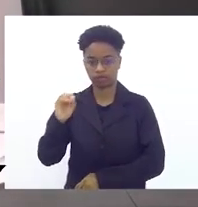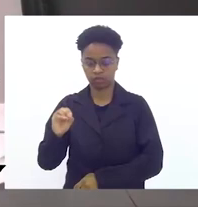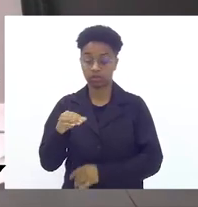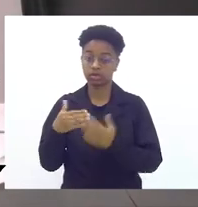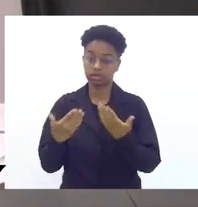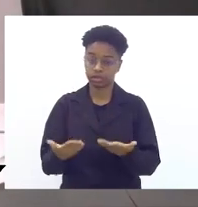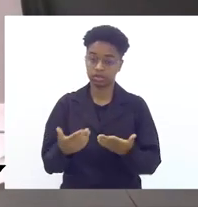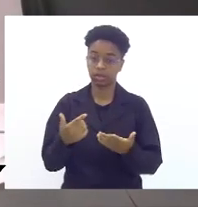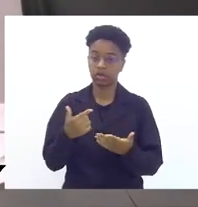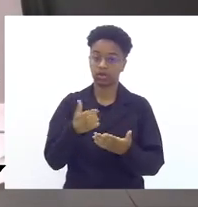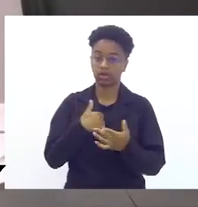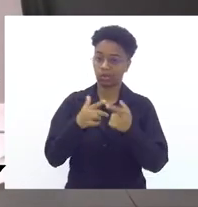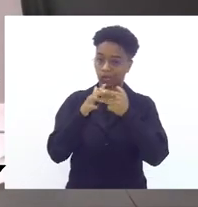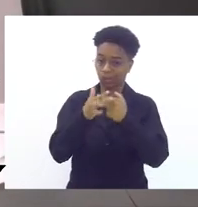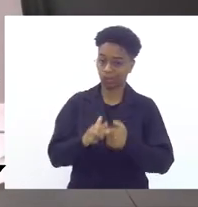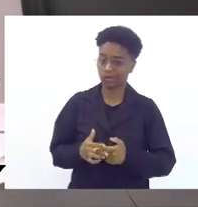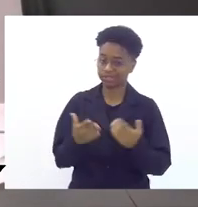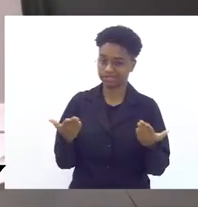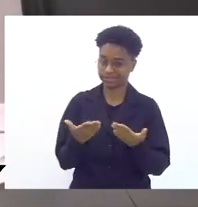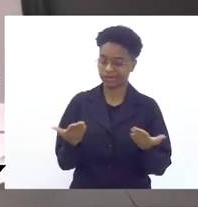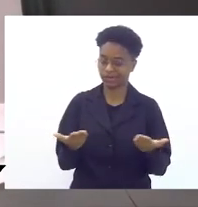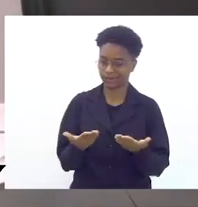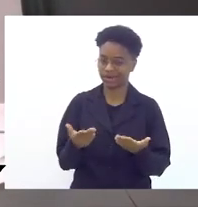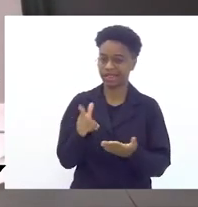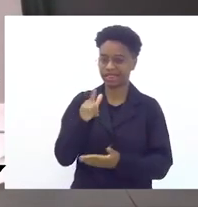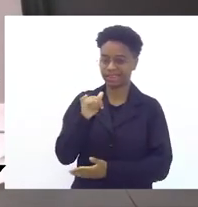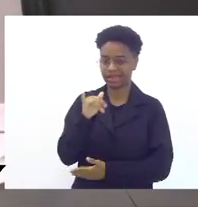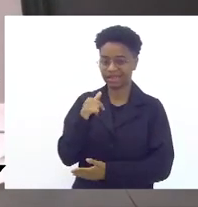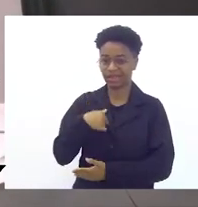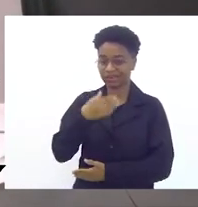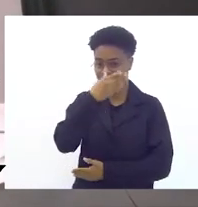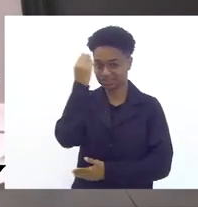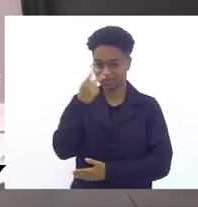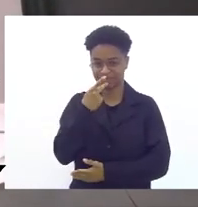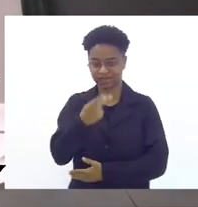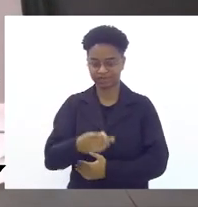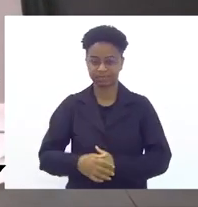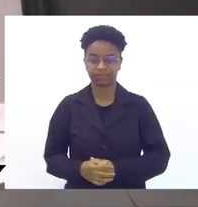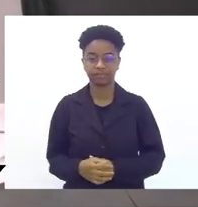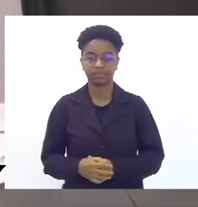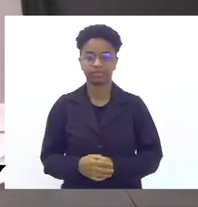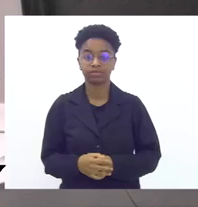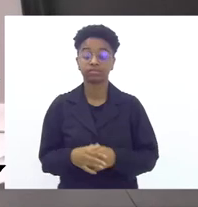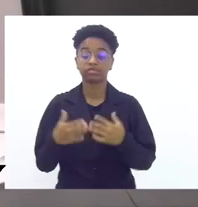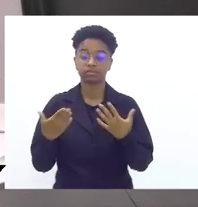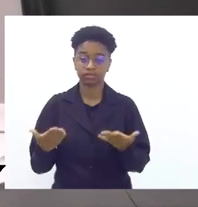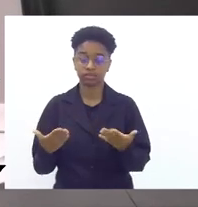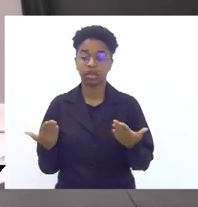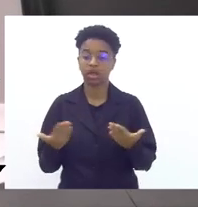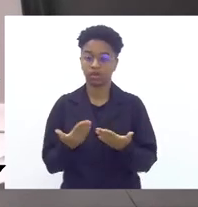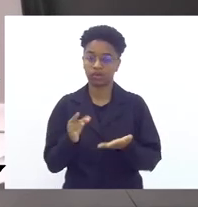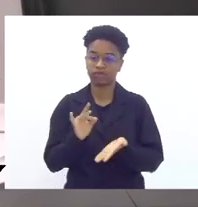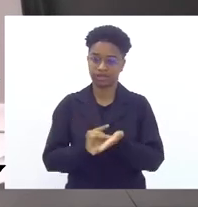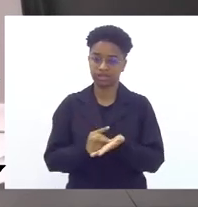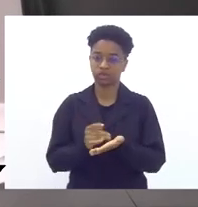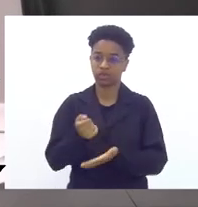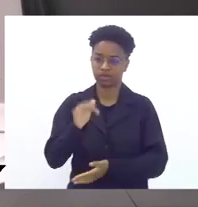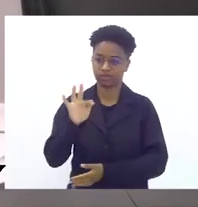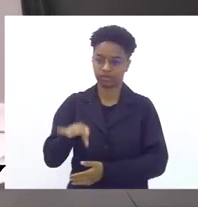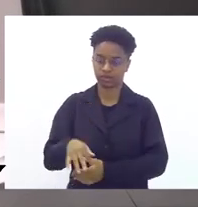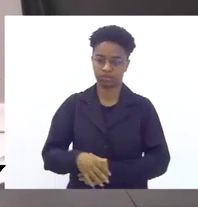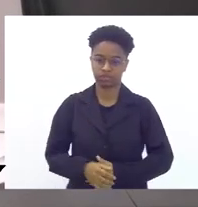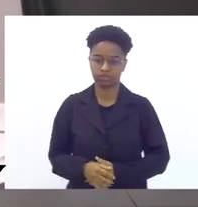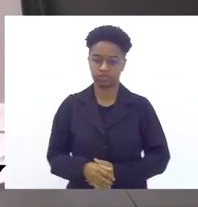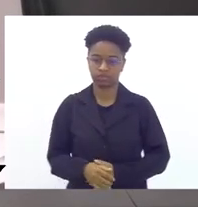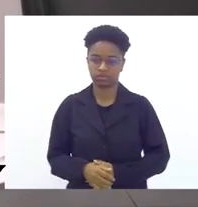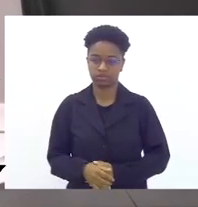tá feita aqui a Reparações histórica para Lili que eu não mencionei aquele então agora estamos chegando mesmo no final